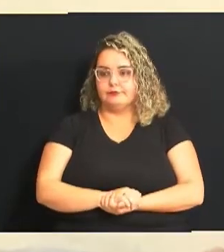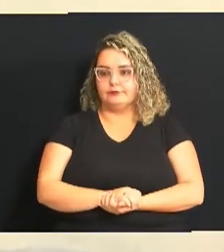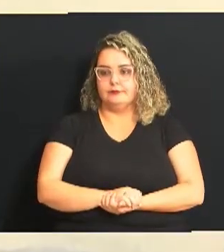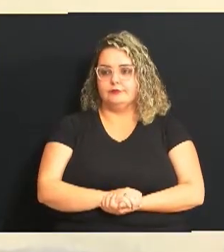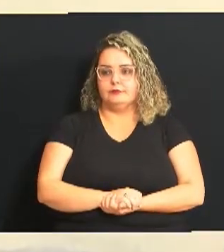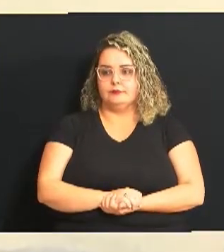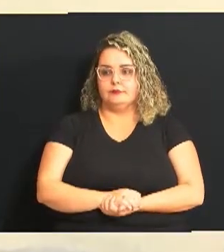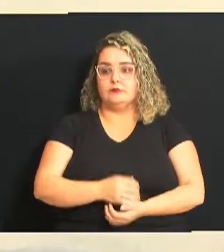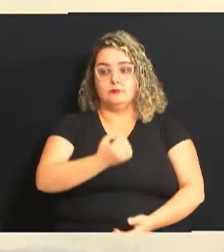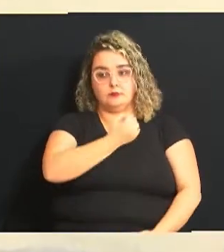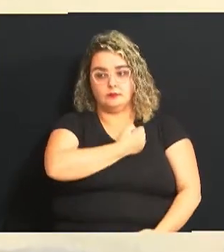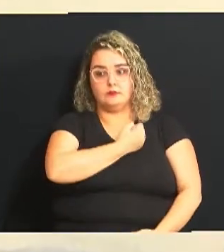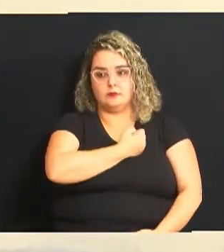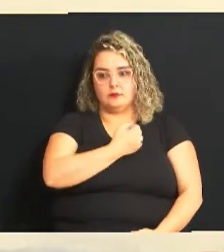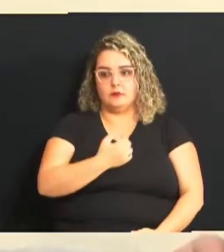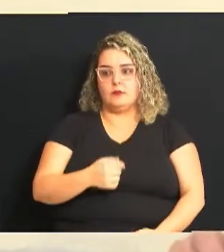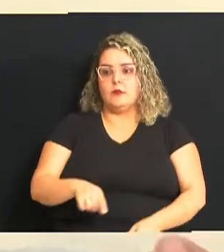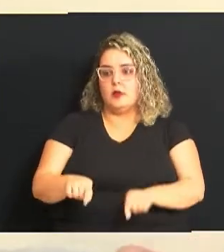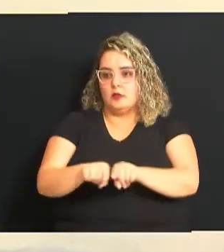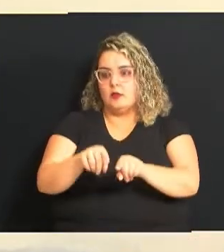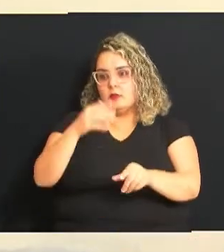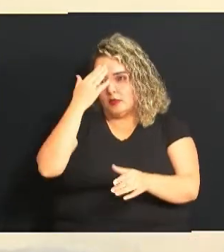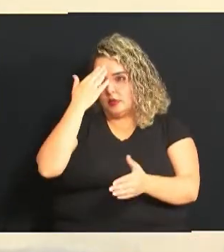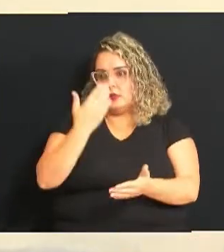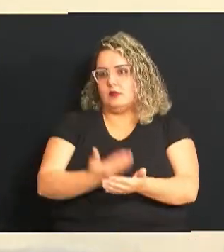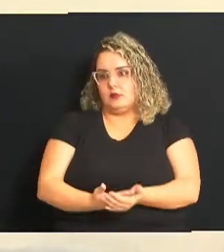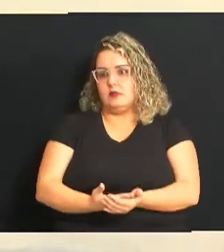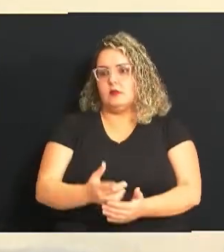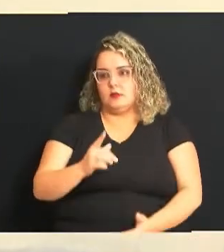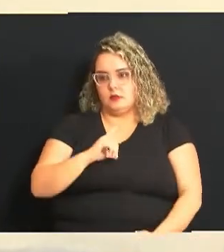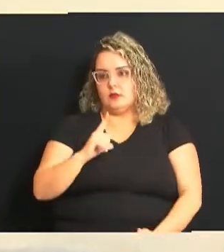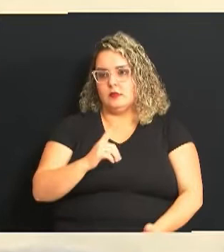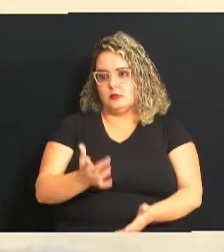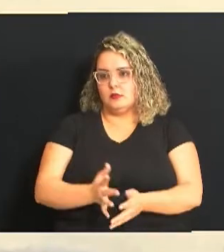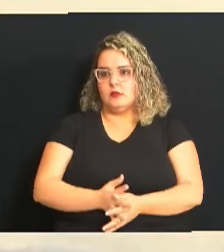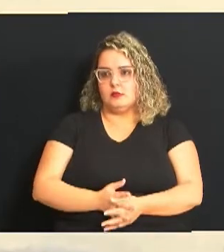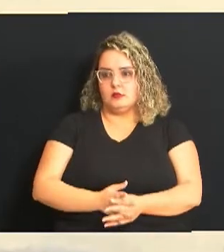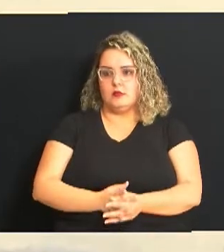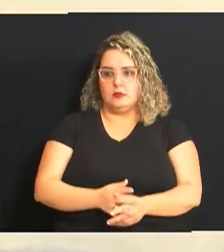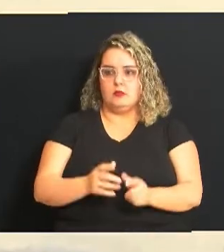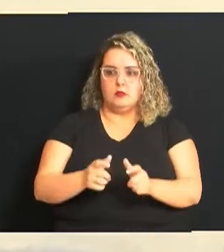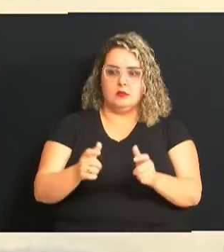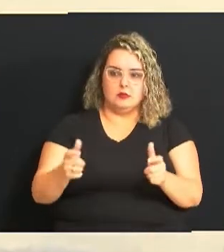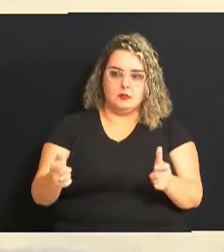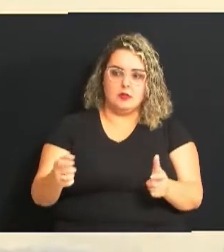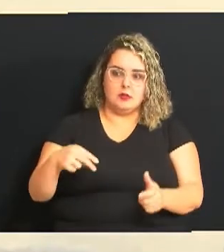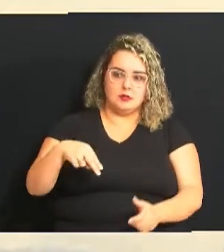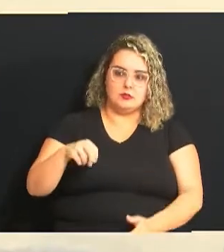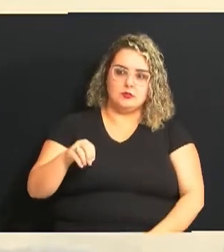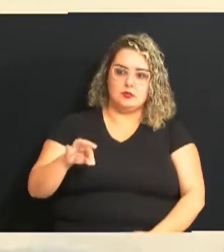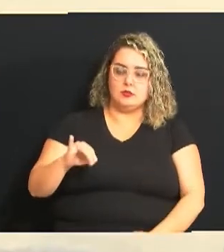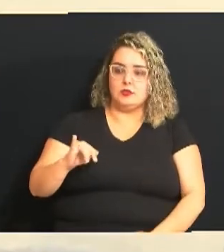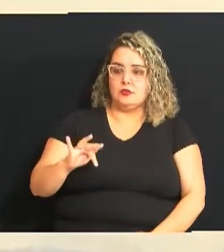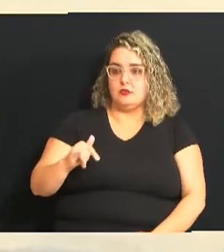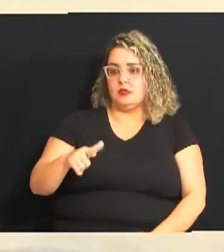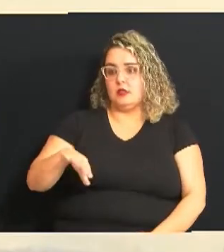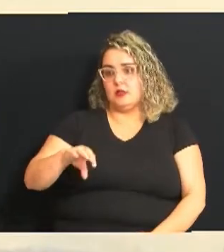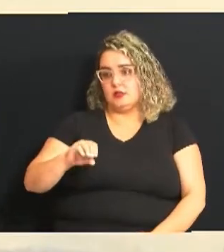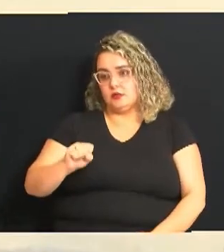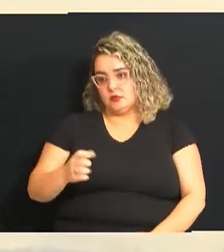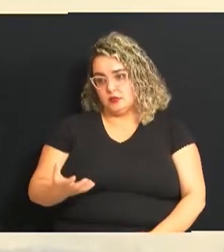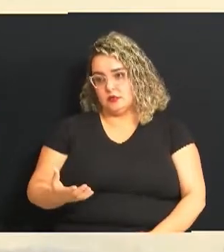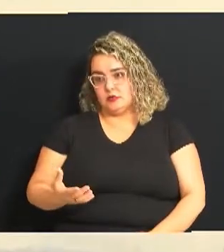Esses números, eu também acredito que vai ter um aumento, as notificações, porque houve um aumento também